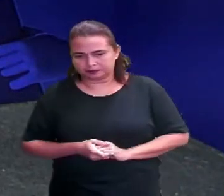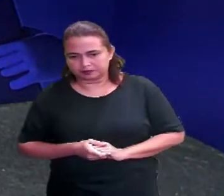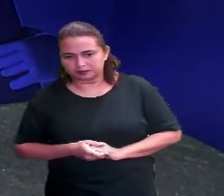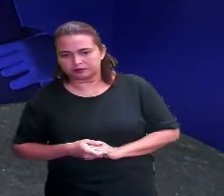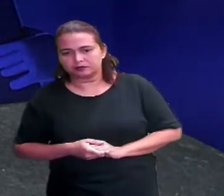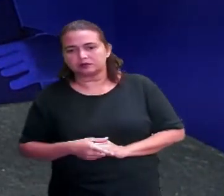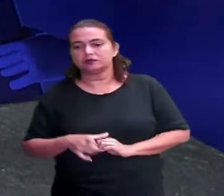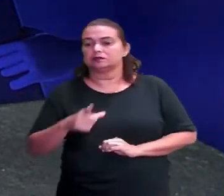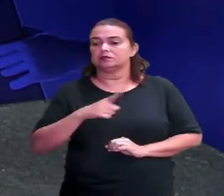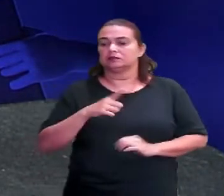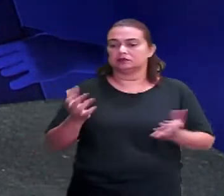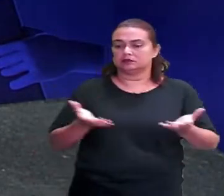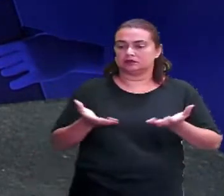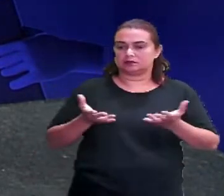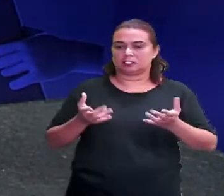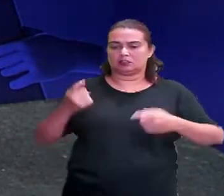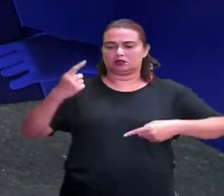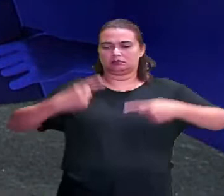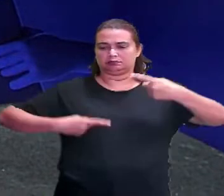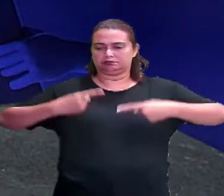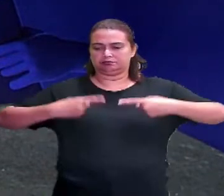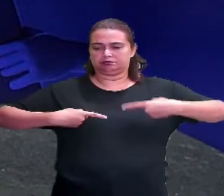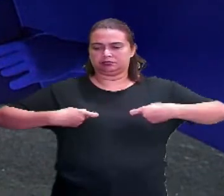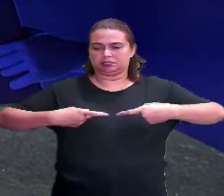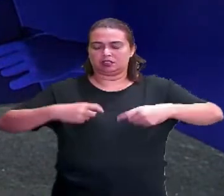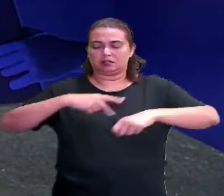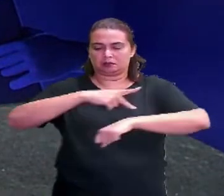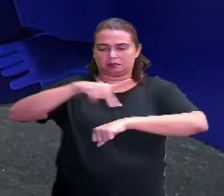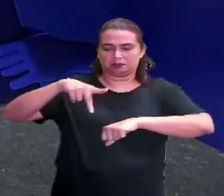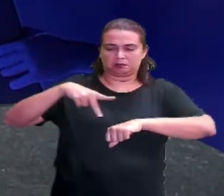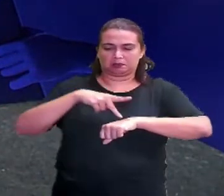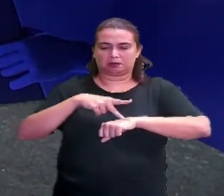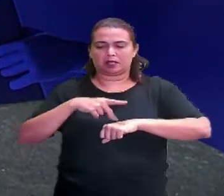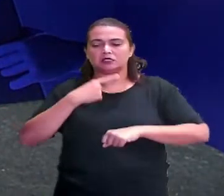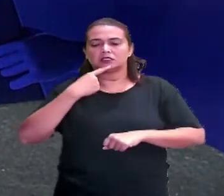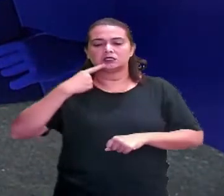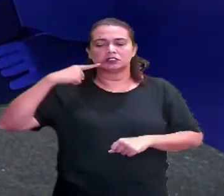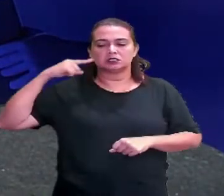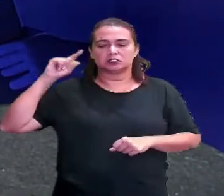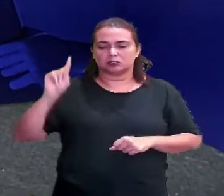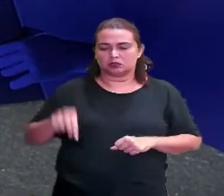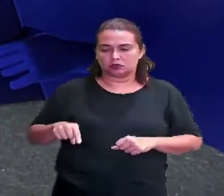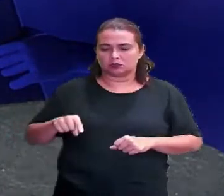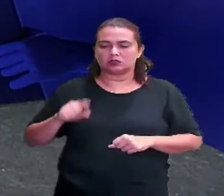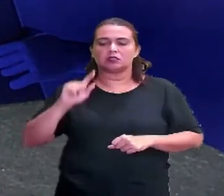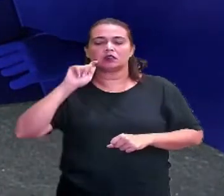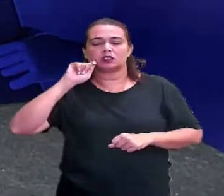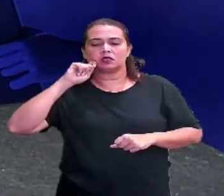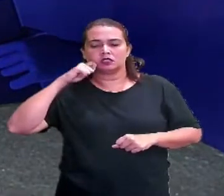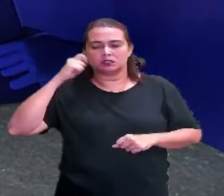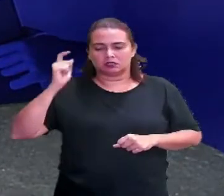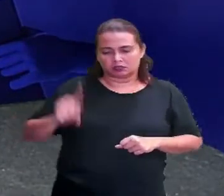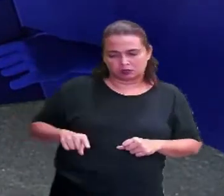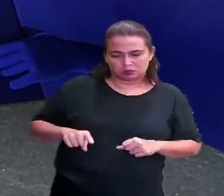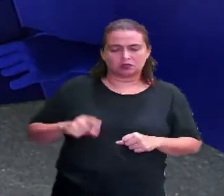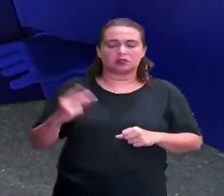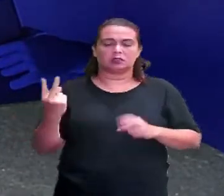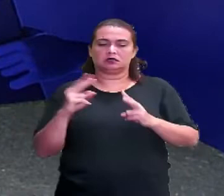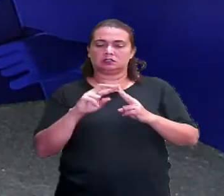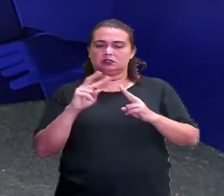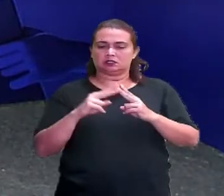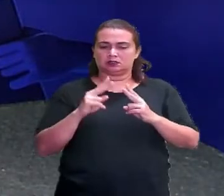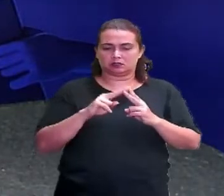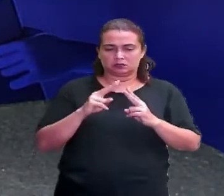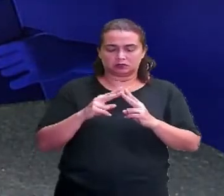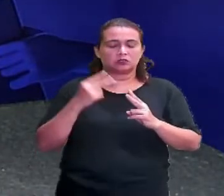a diplomacia, né, mundial tem entrado em ação aí para buscar uma maneira de apaziguar os ânimos,